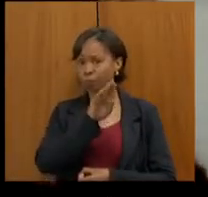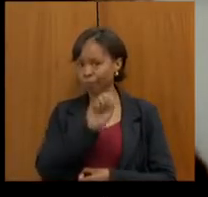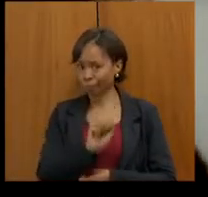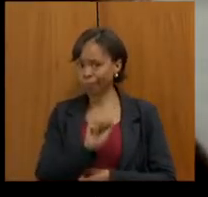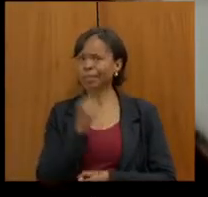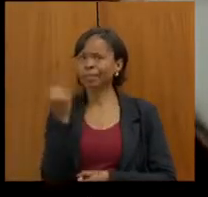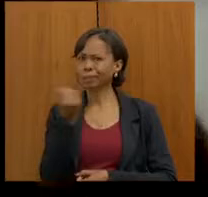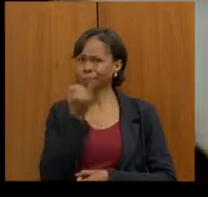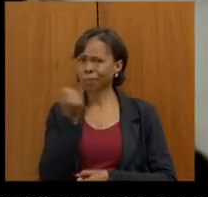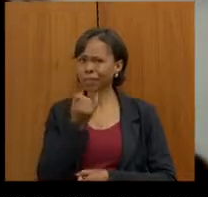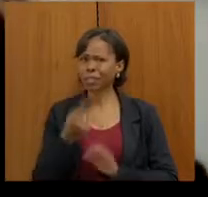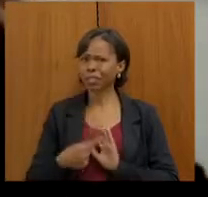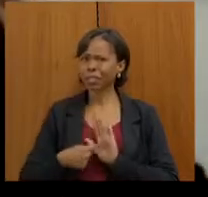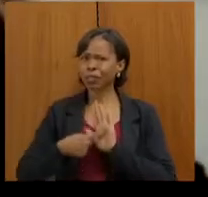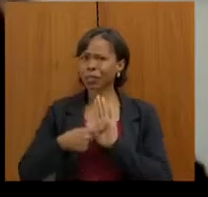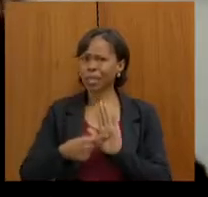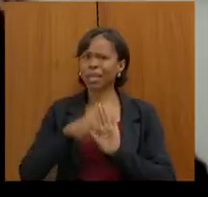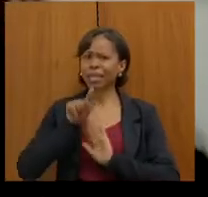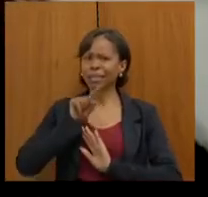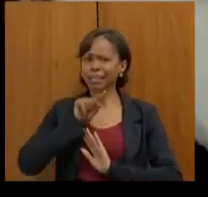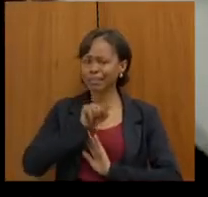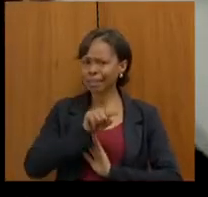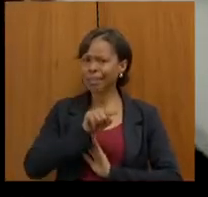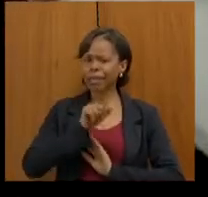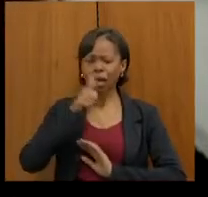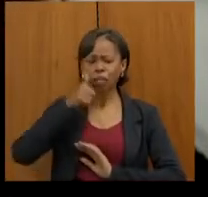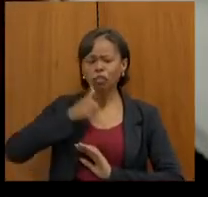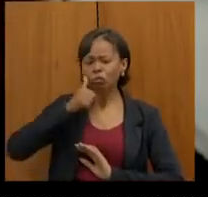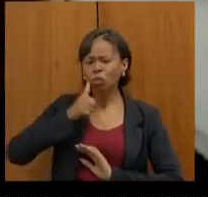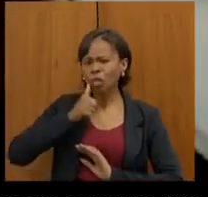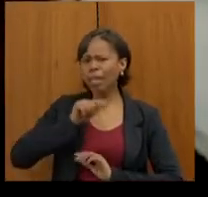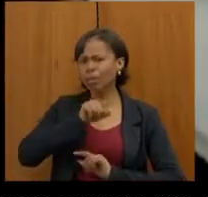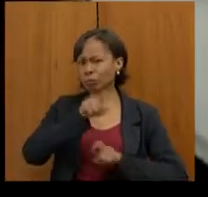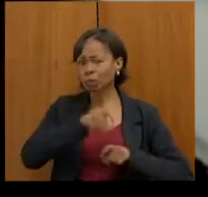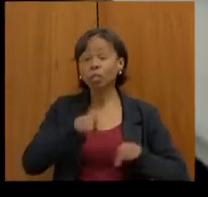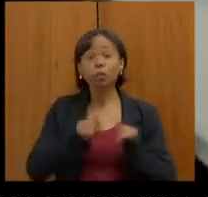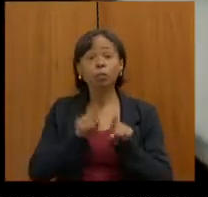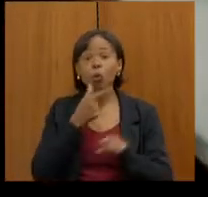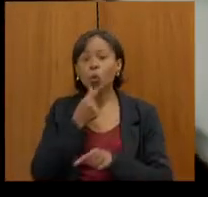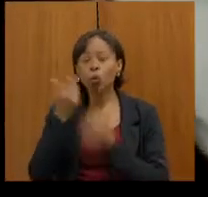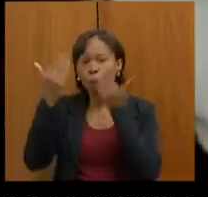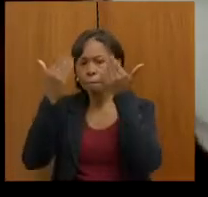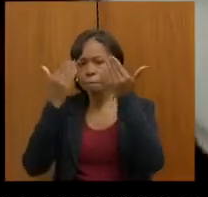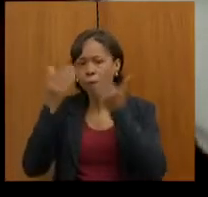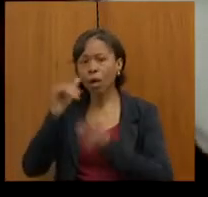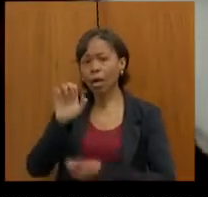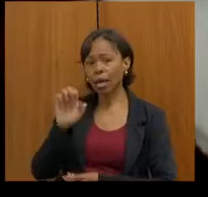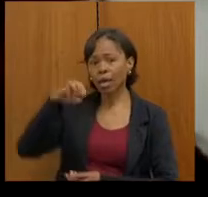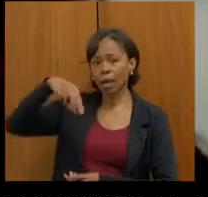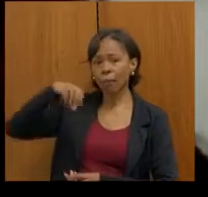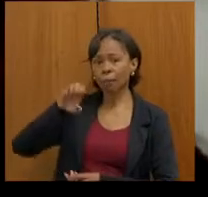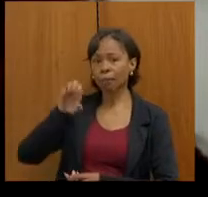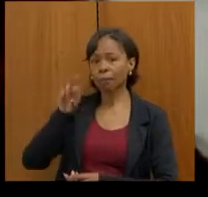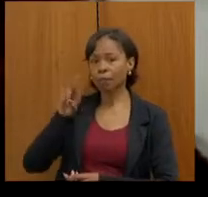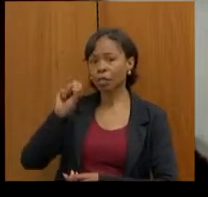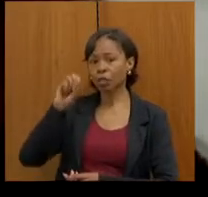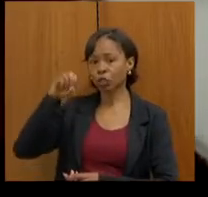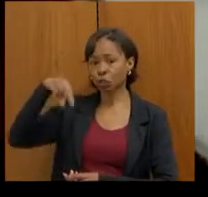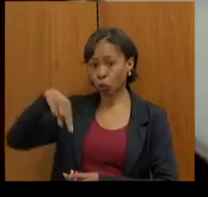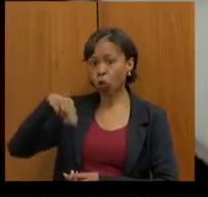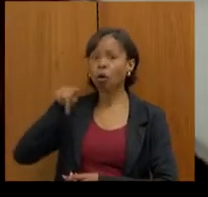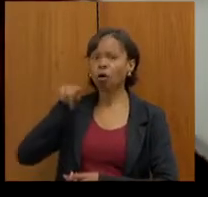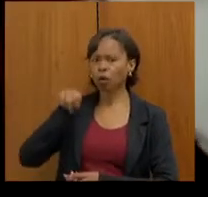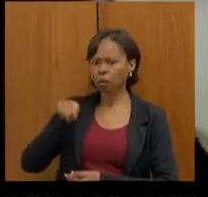mulheres do campo ao Everton One tão importante em missão seu olhar é o dado que você